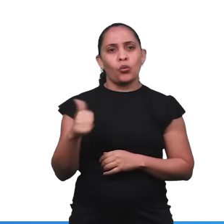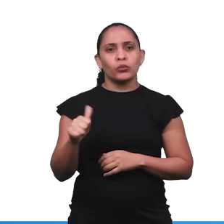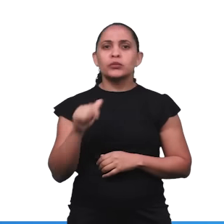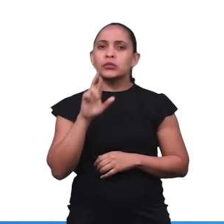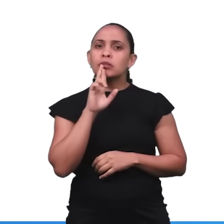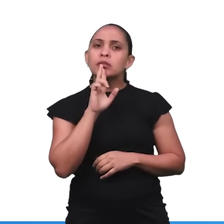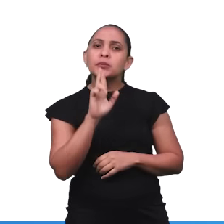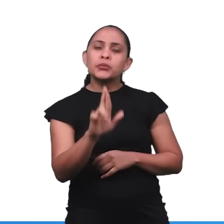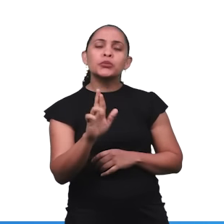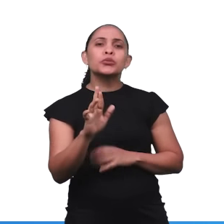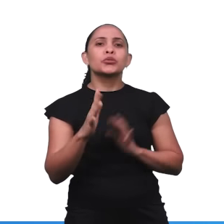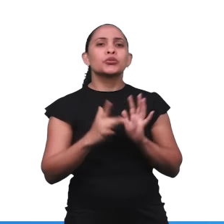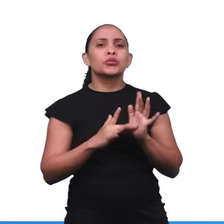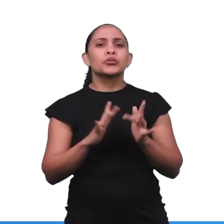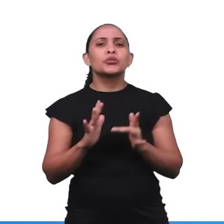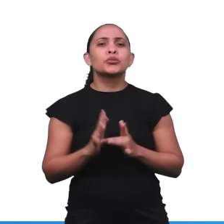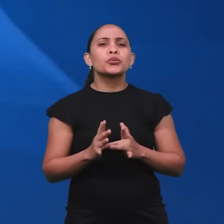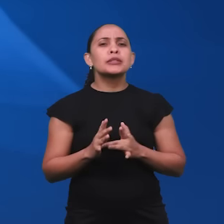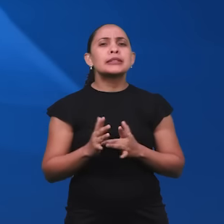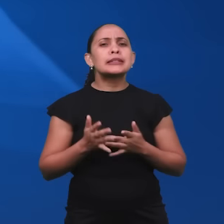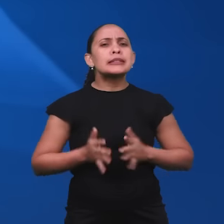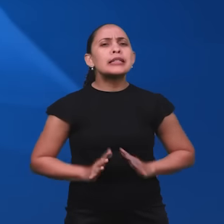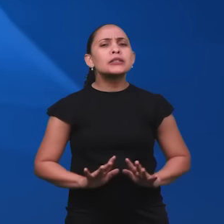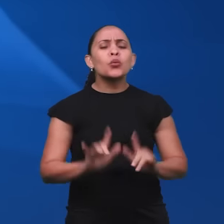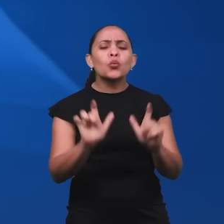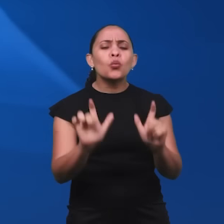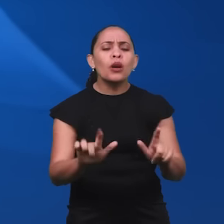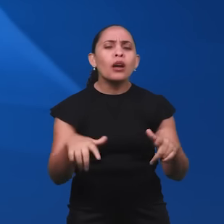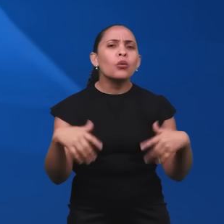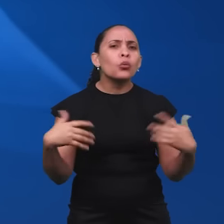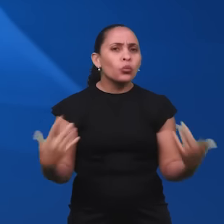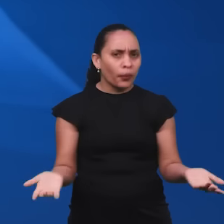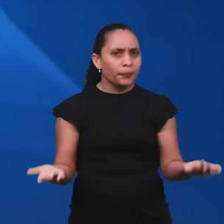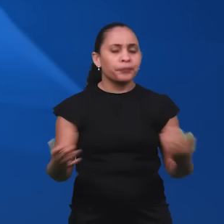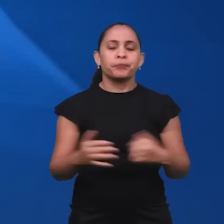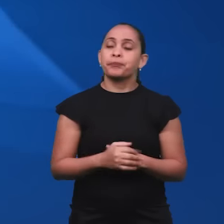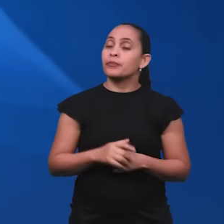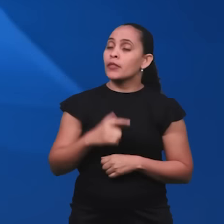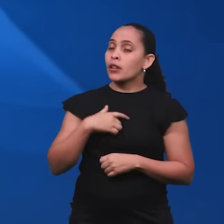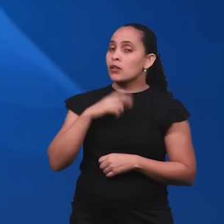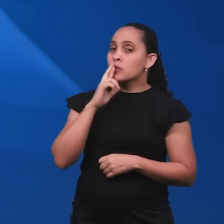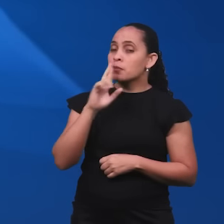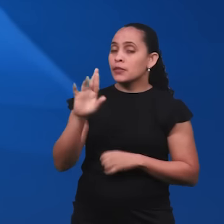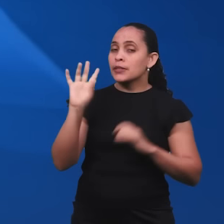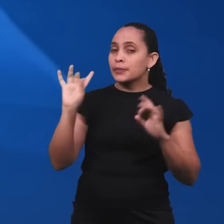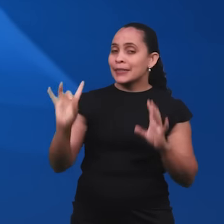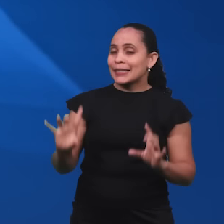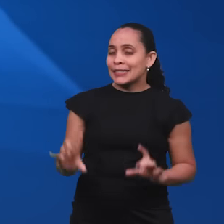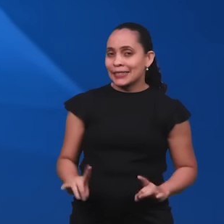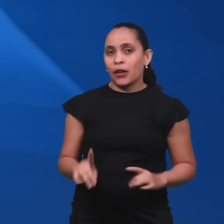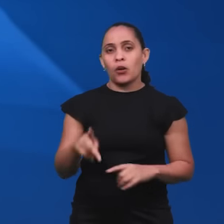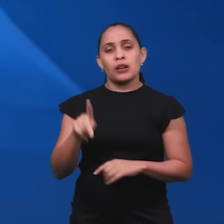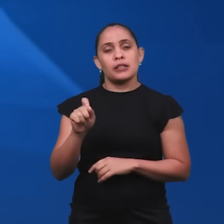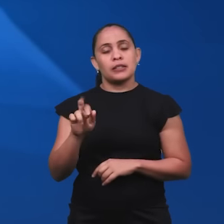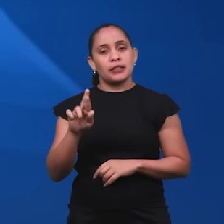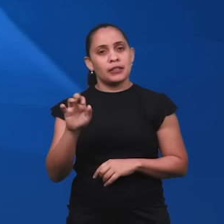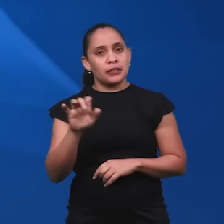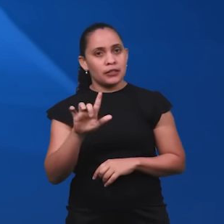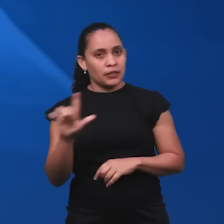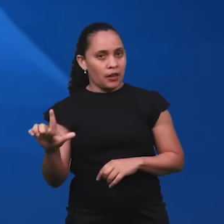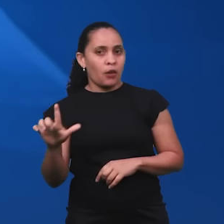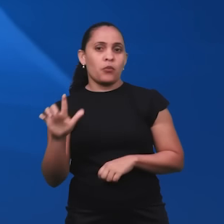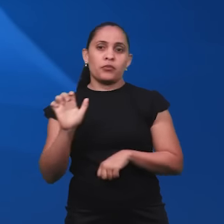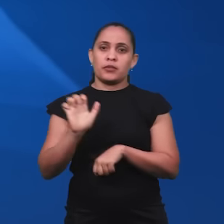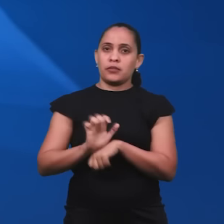onde nasceu Jesus? E aí agora nós vamos ter uma resposta muito especial da Carol. A Carol é de lá do estado